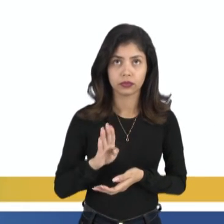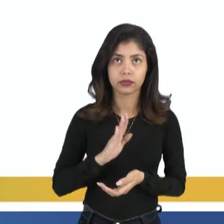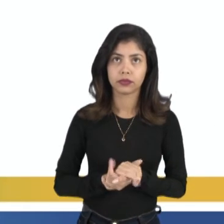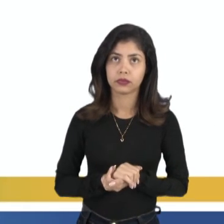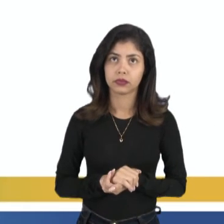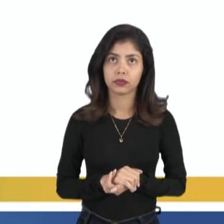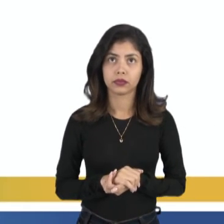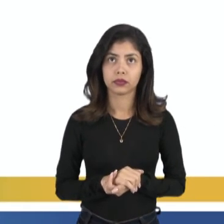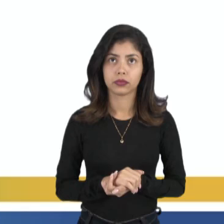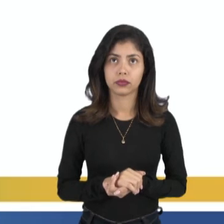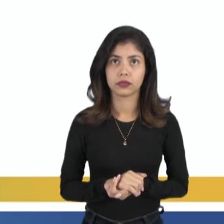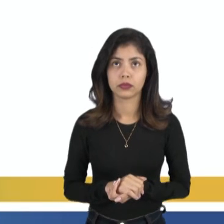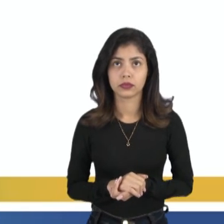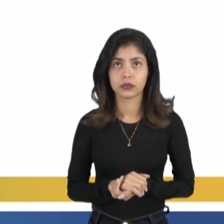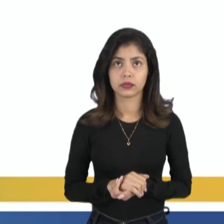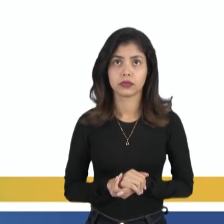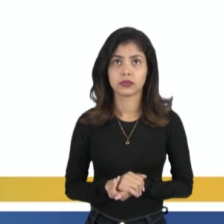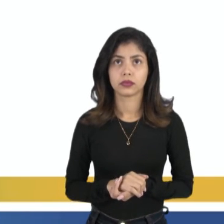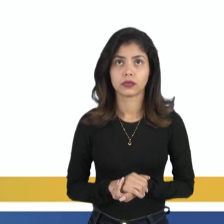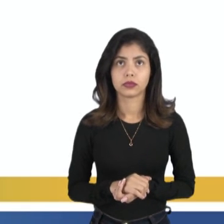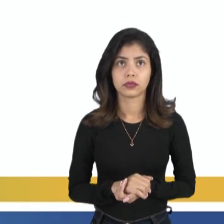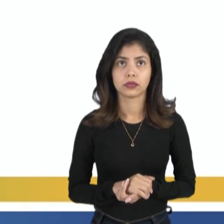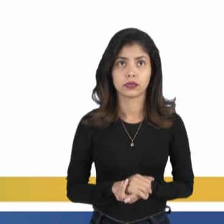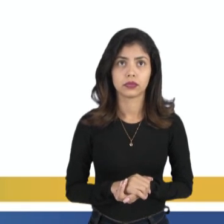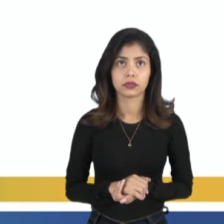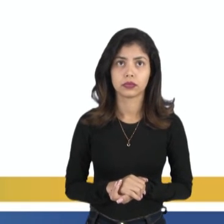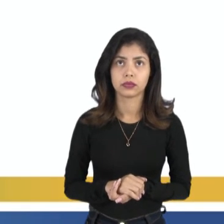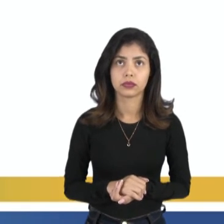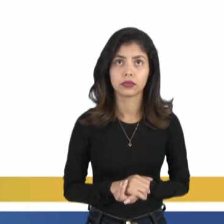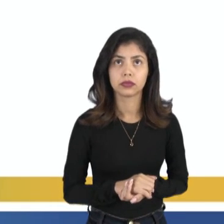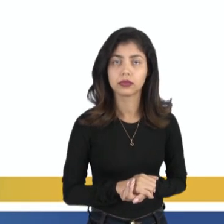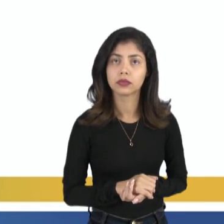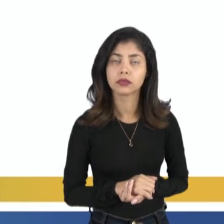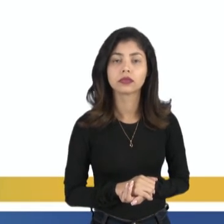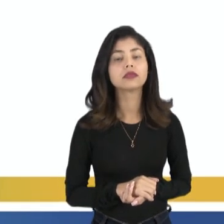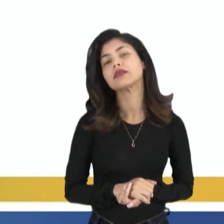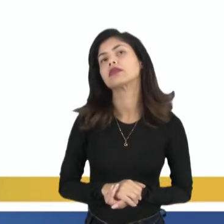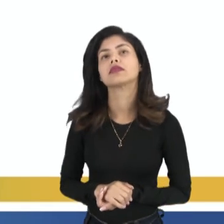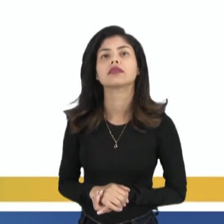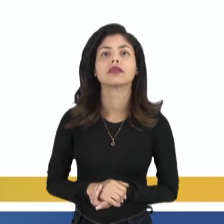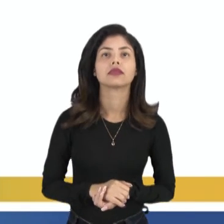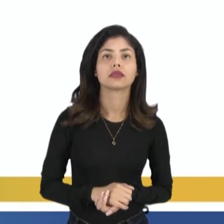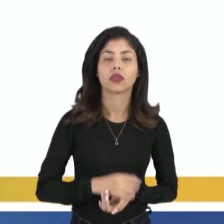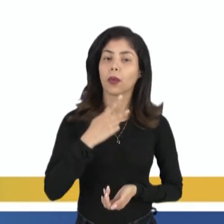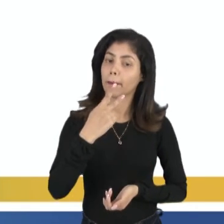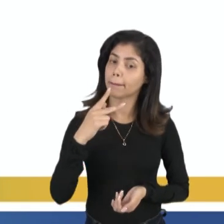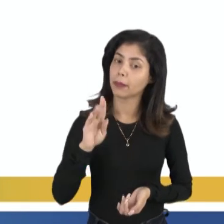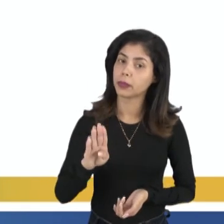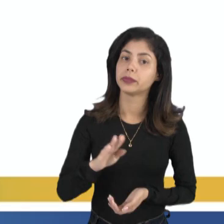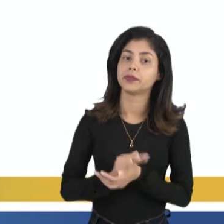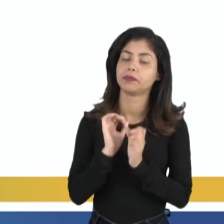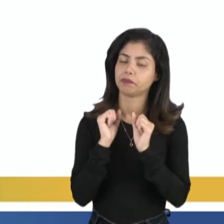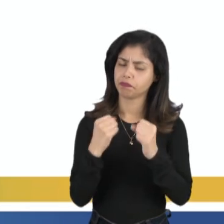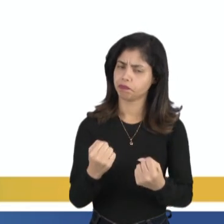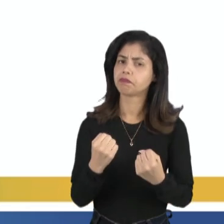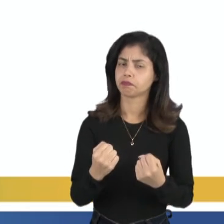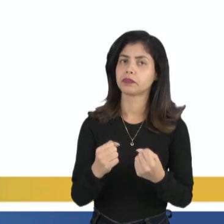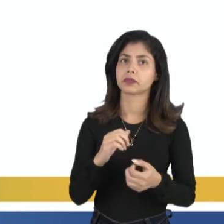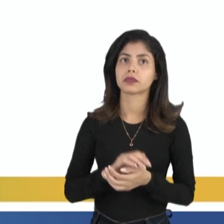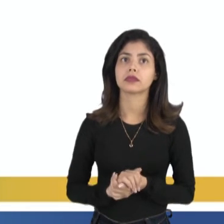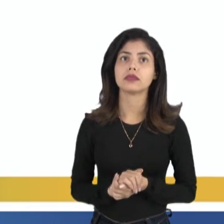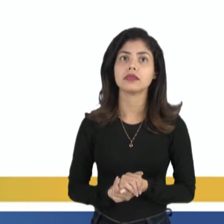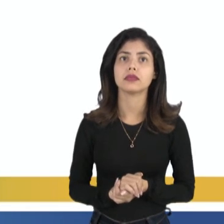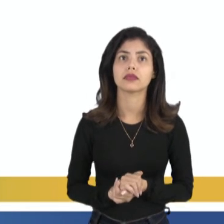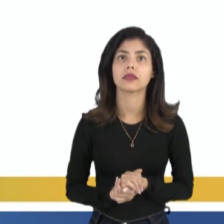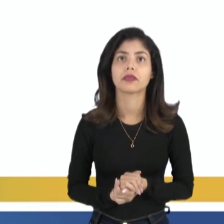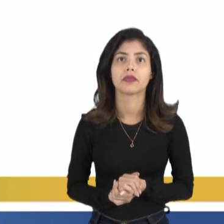do peso, né, do bloco B. É o peso aqui, a força da gravidade do bloco B.